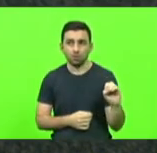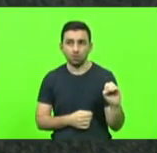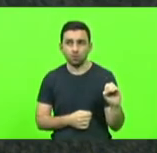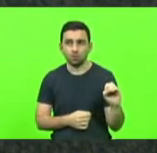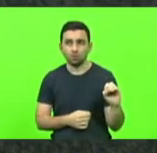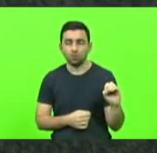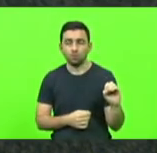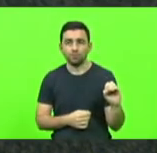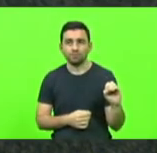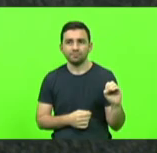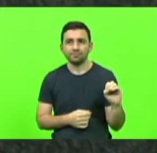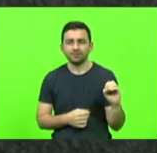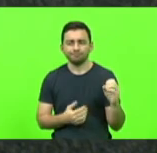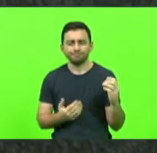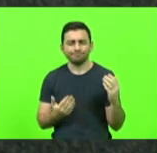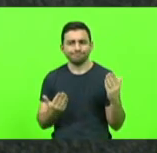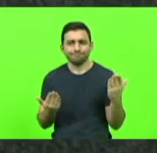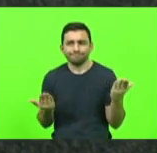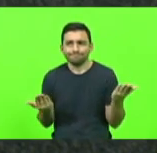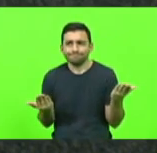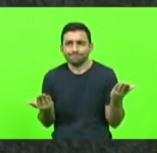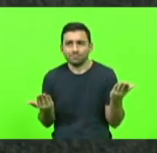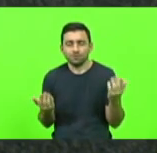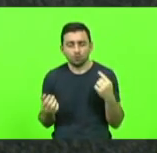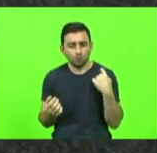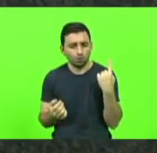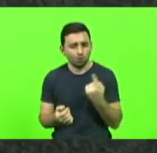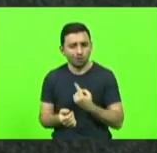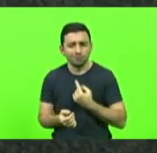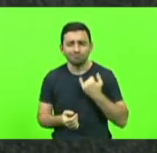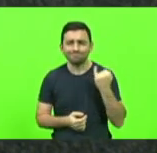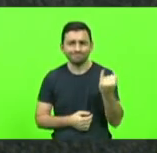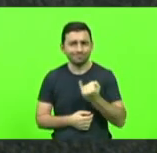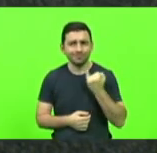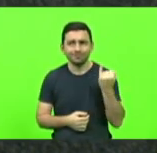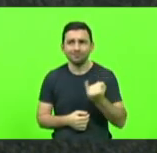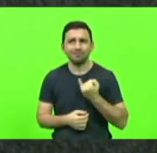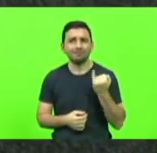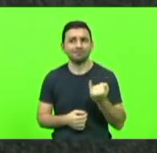é inquestionável, nós somos essenciais dentro